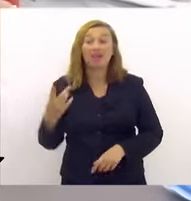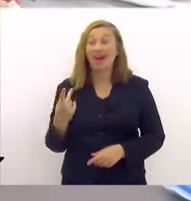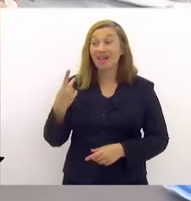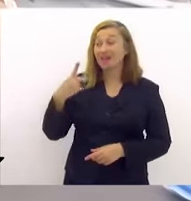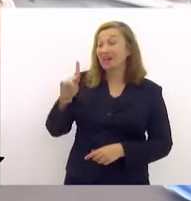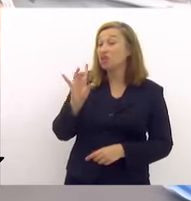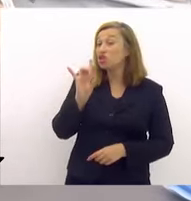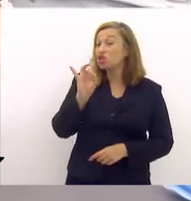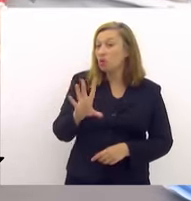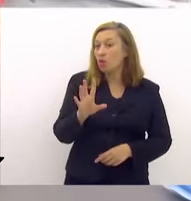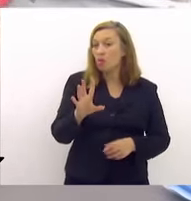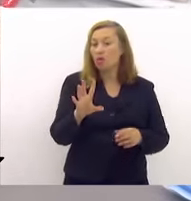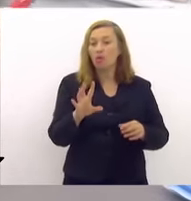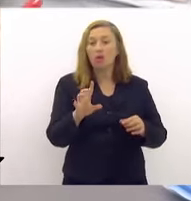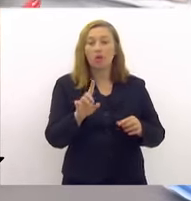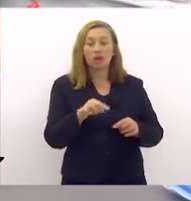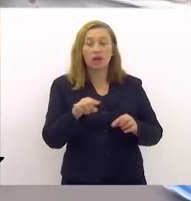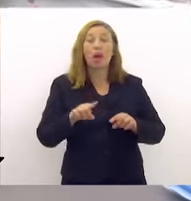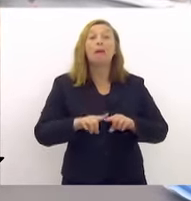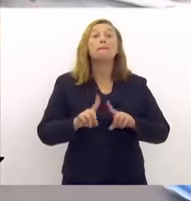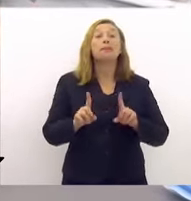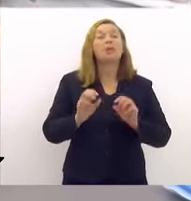sobre sanção.